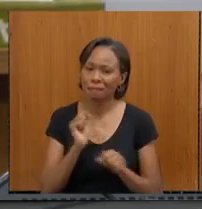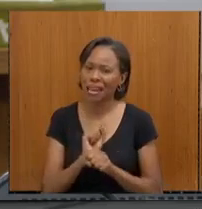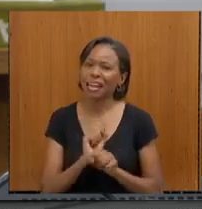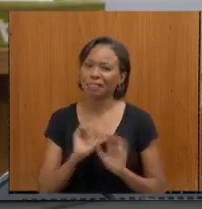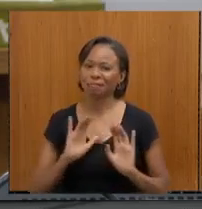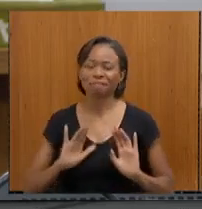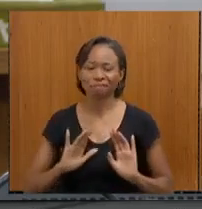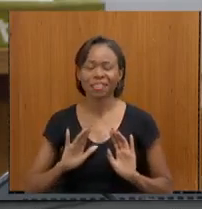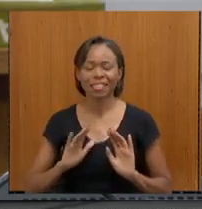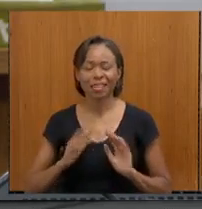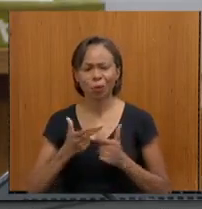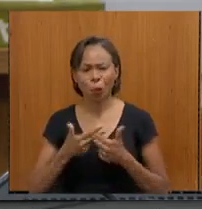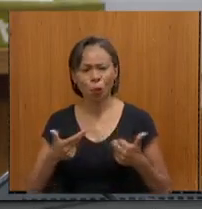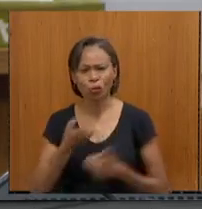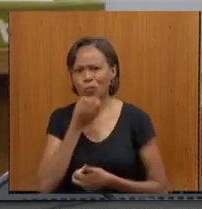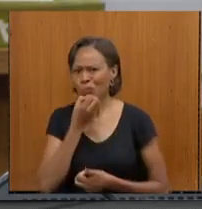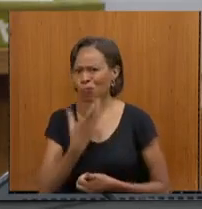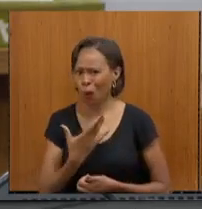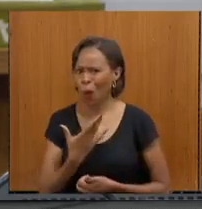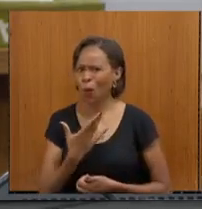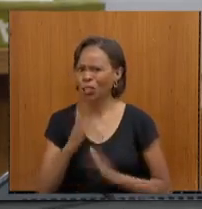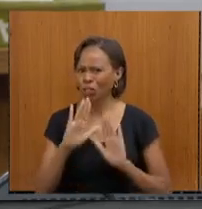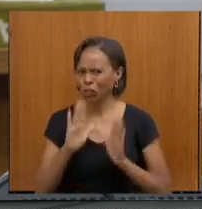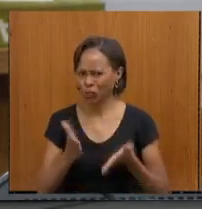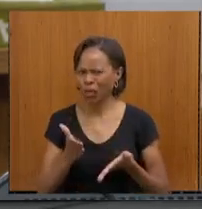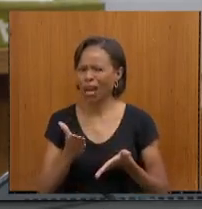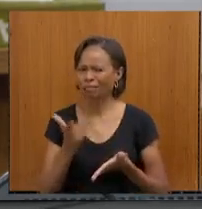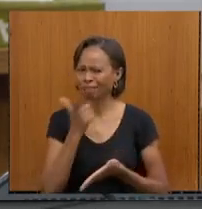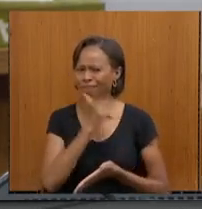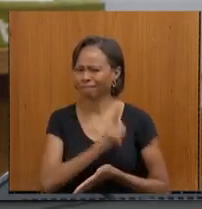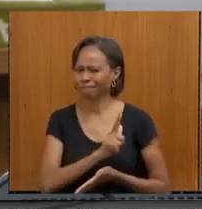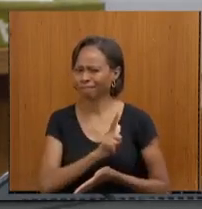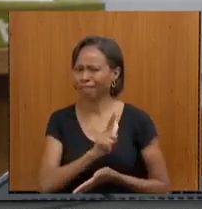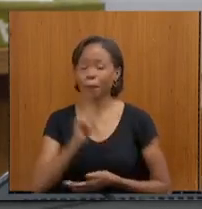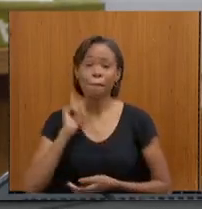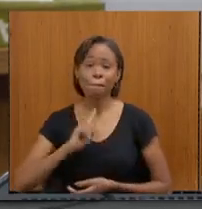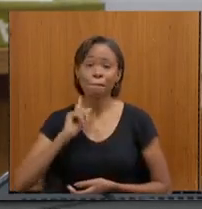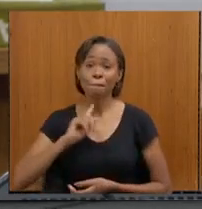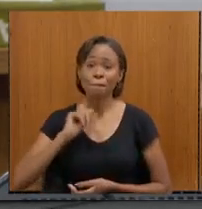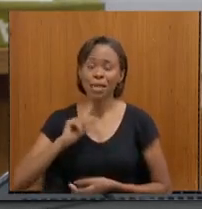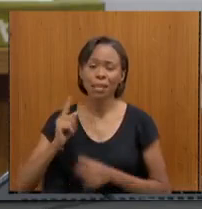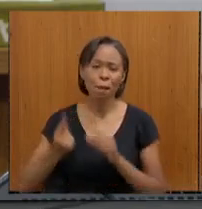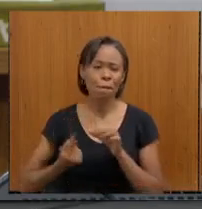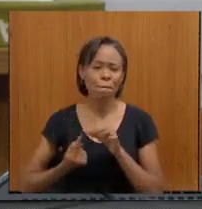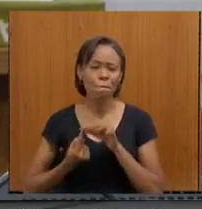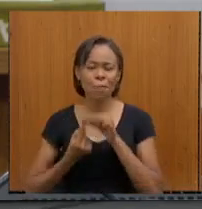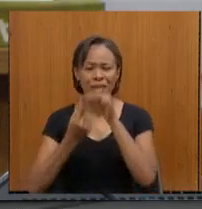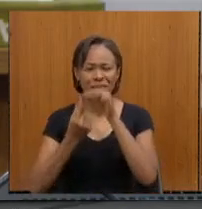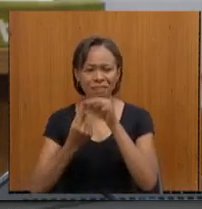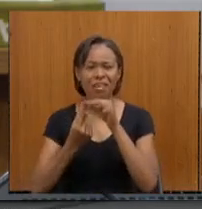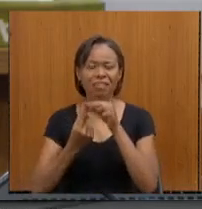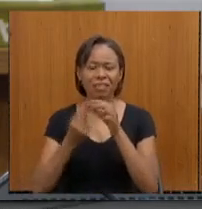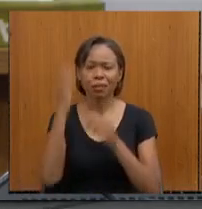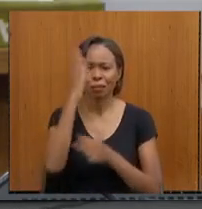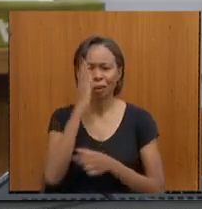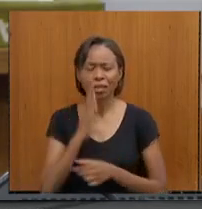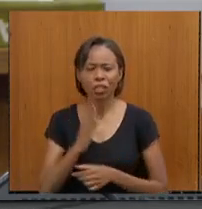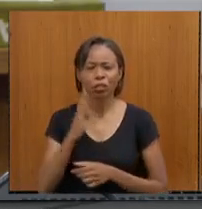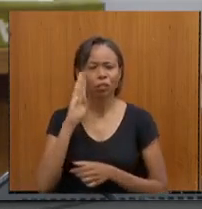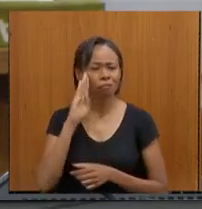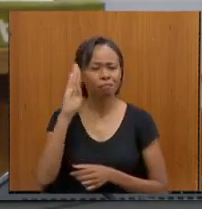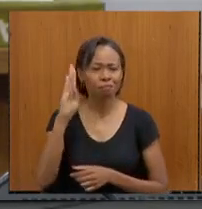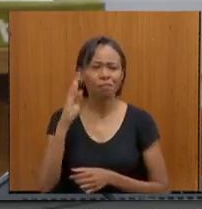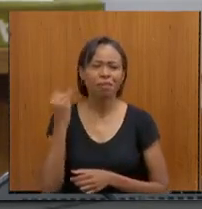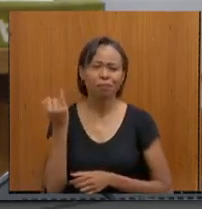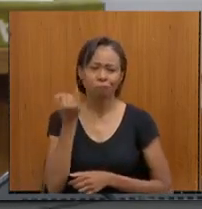boas estão acontecendo Minas Gerais está na frente o Brasil tem tido oportunidades importantes e nosso como deputados